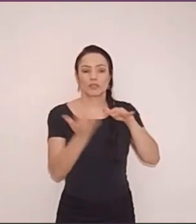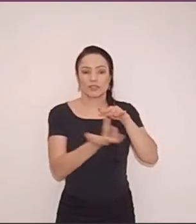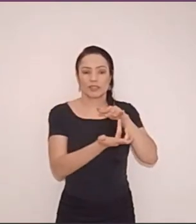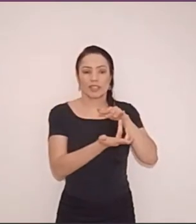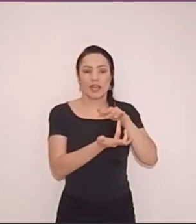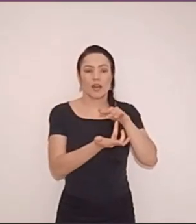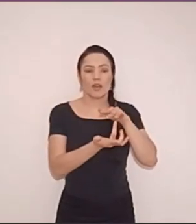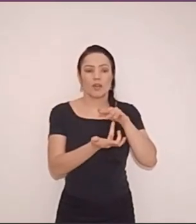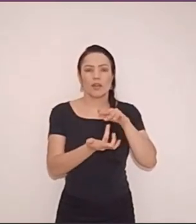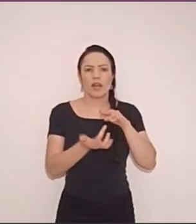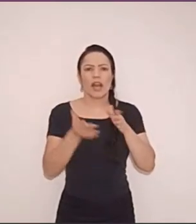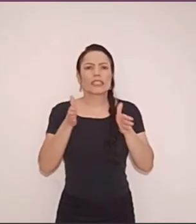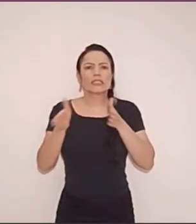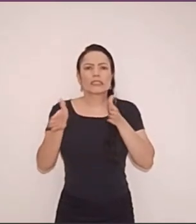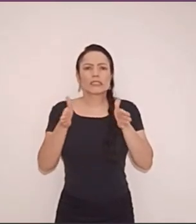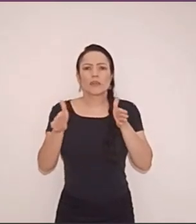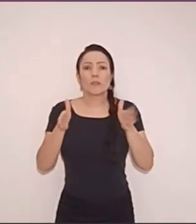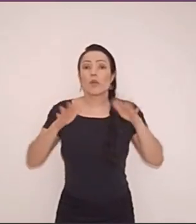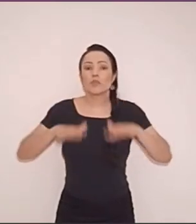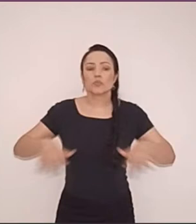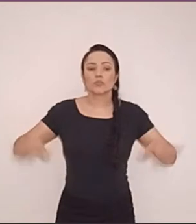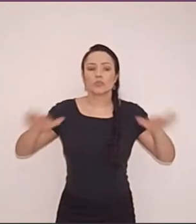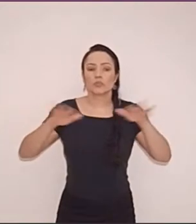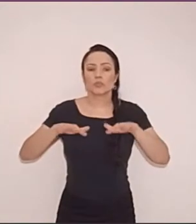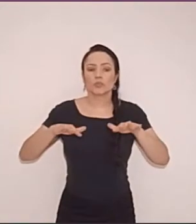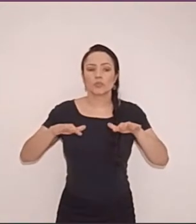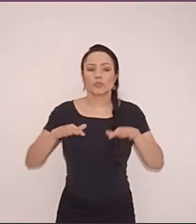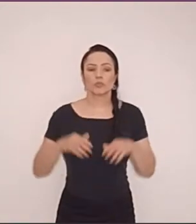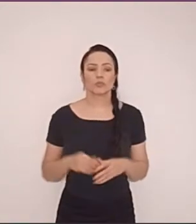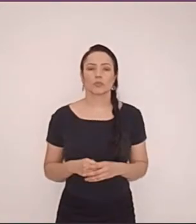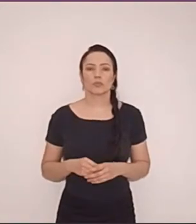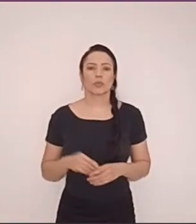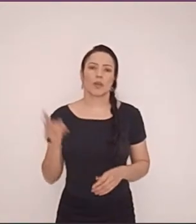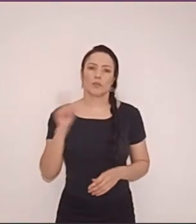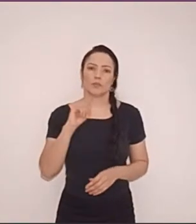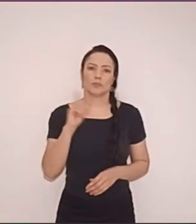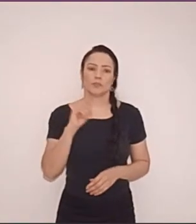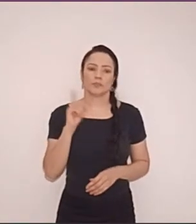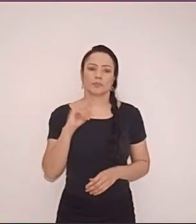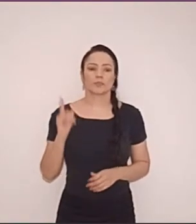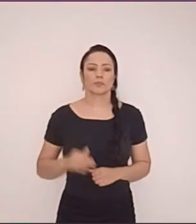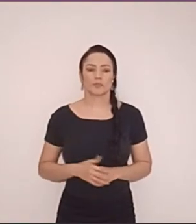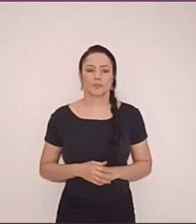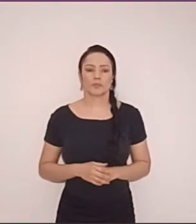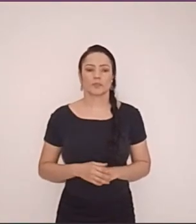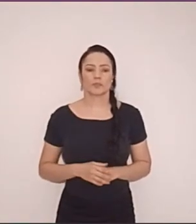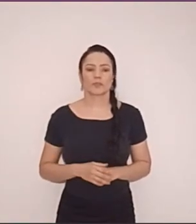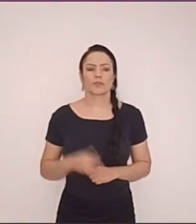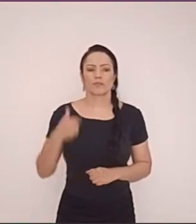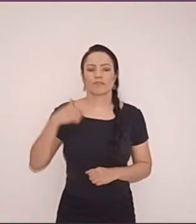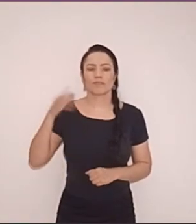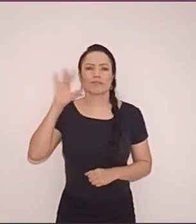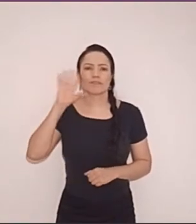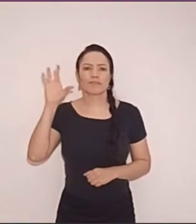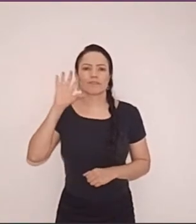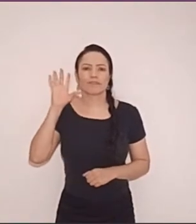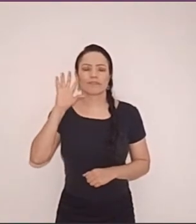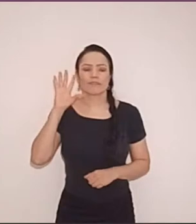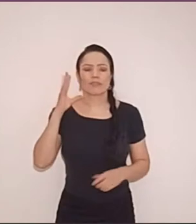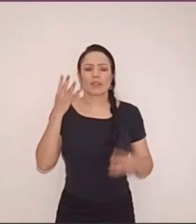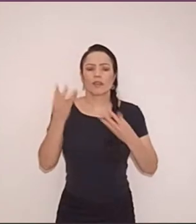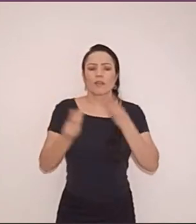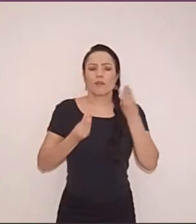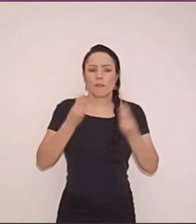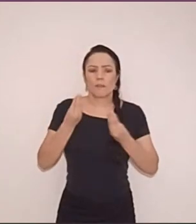e a internet não é acessível para todo mundo né Nem todo mundo tem acesso a internet e aí eu fico me pensando em me cobrando